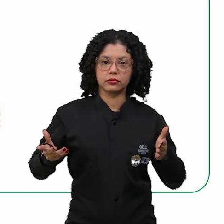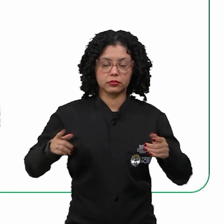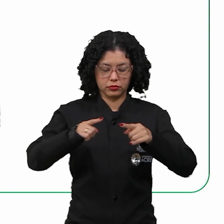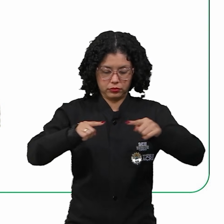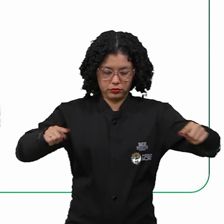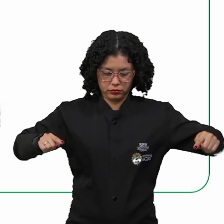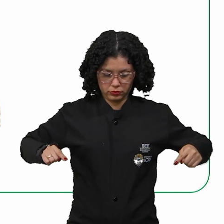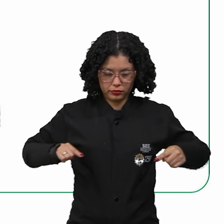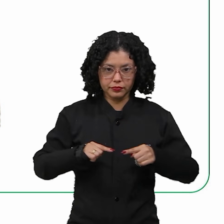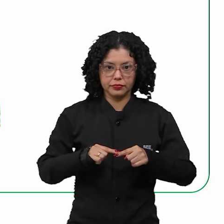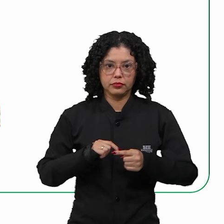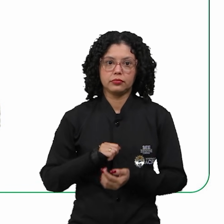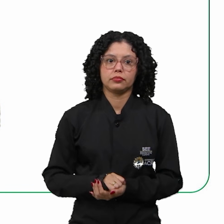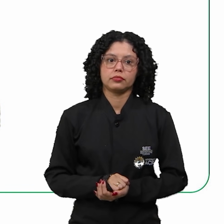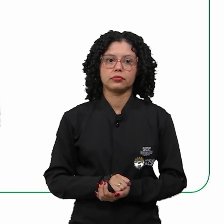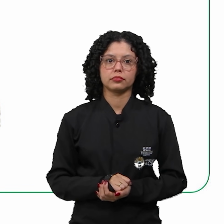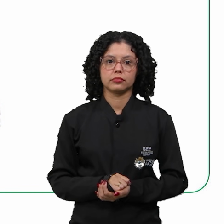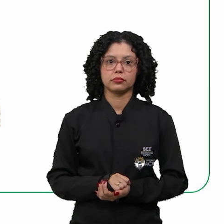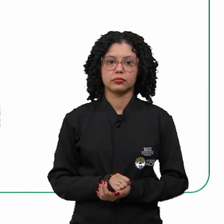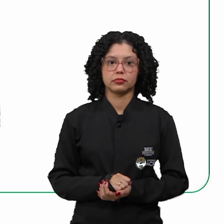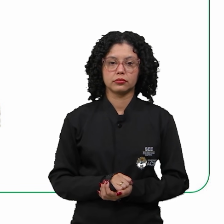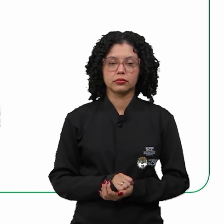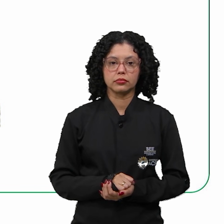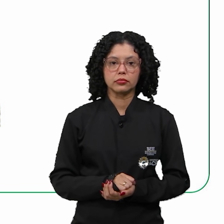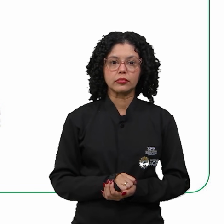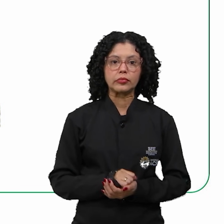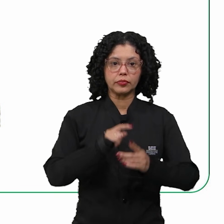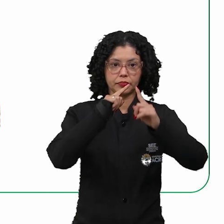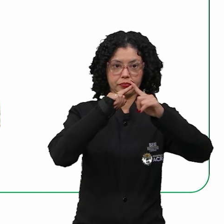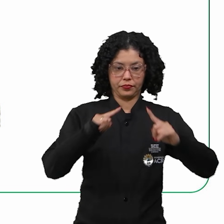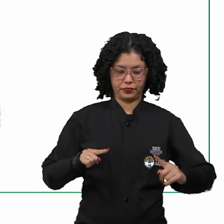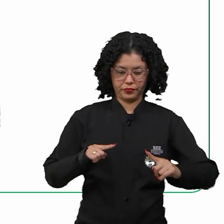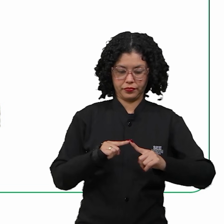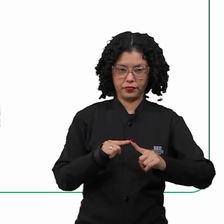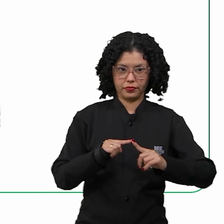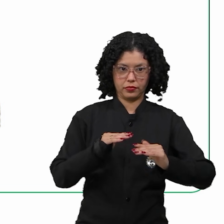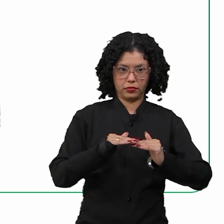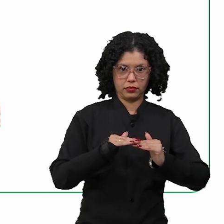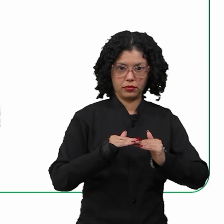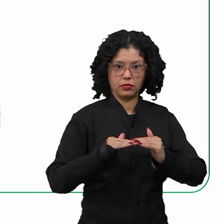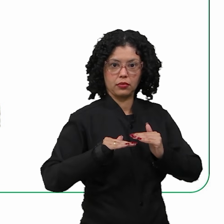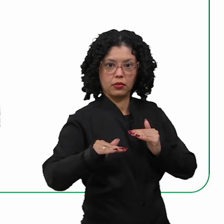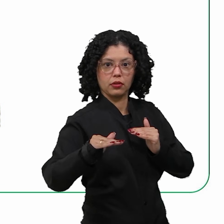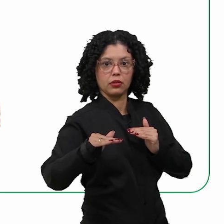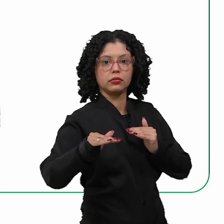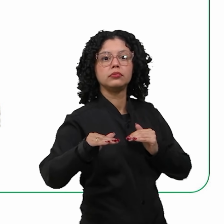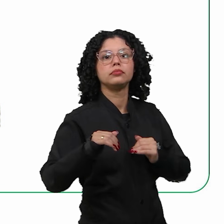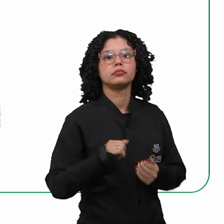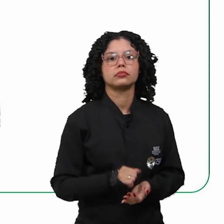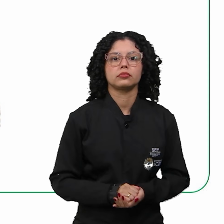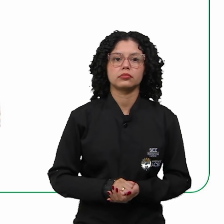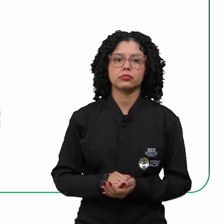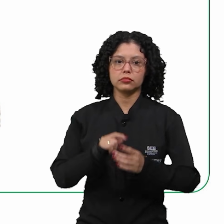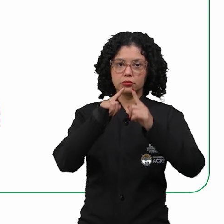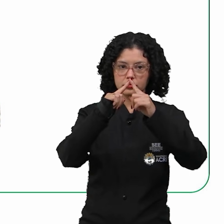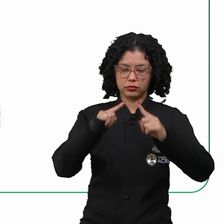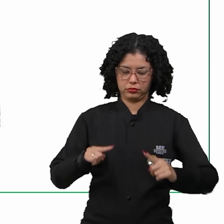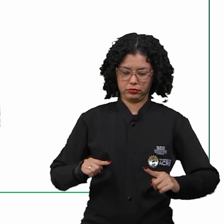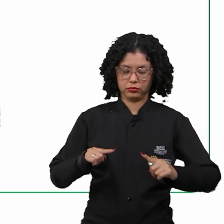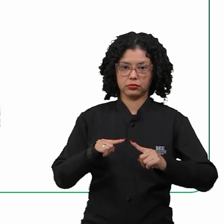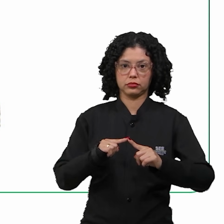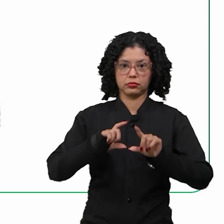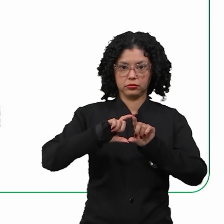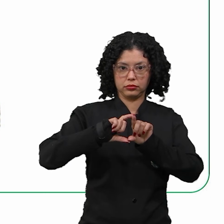quadrangular. Nós temos aqui um prisma de base triangular. Como você pode ver, a sua face lateral